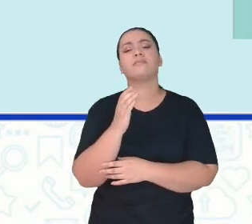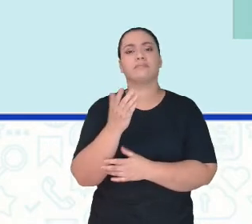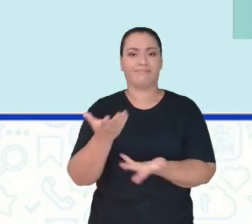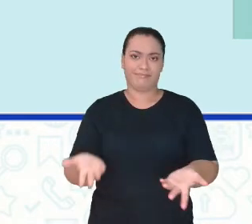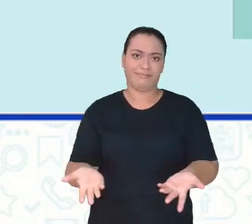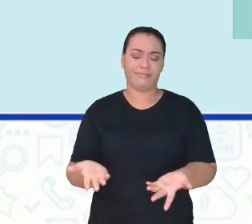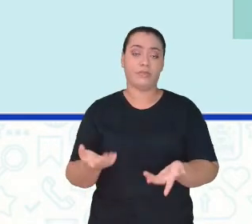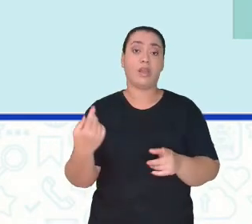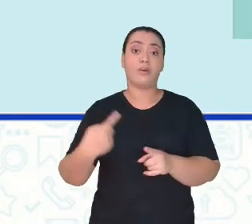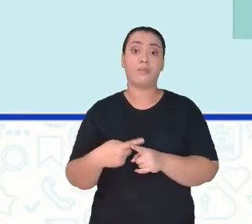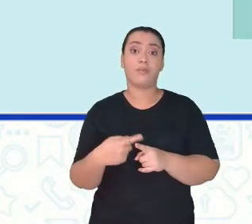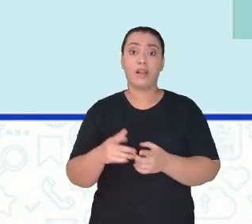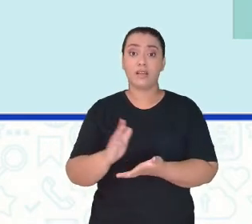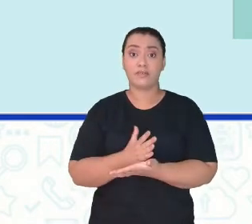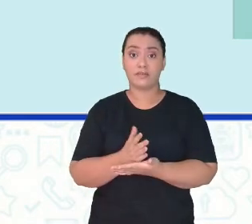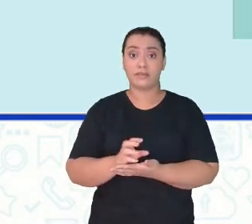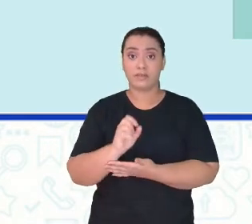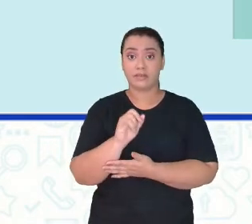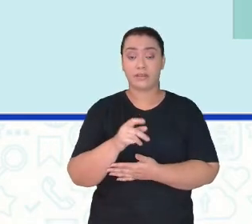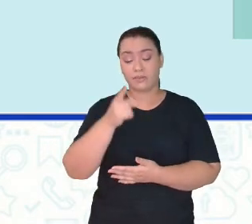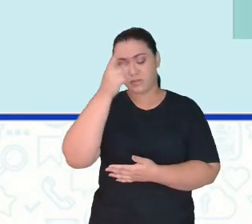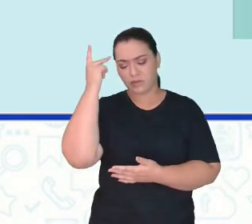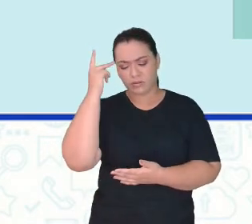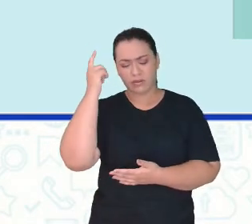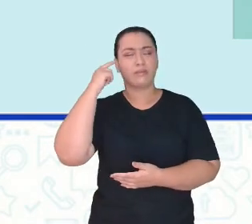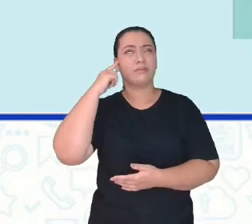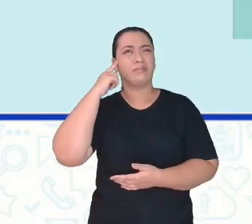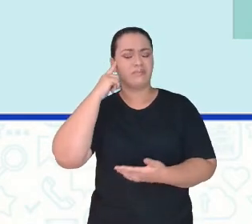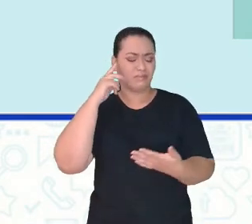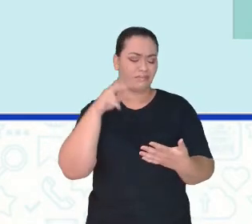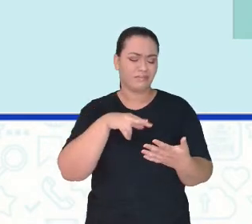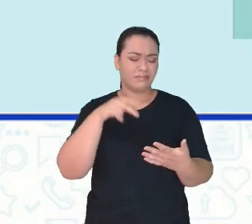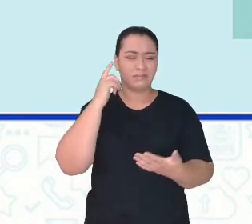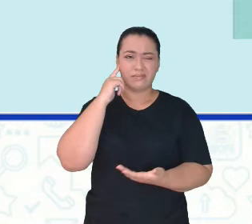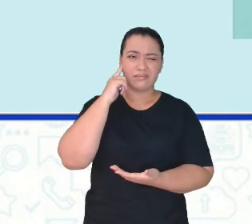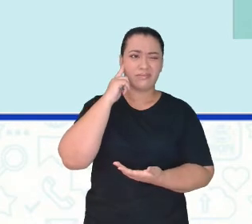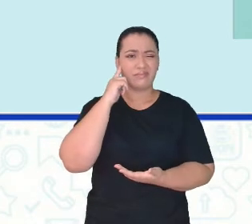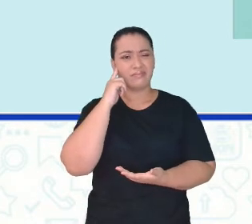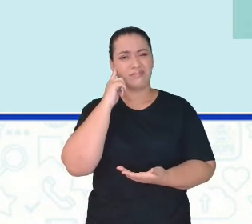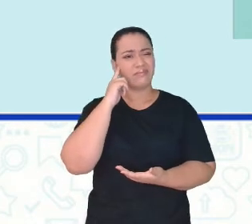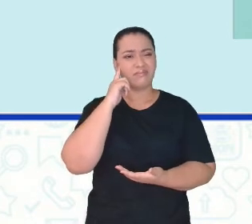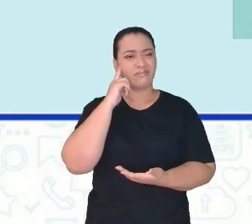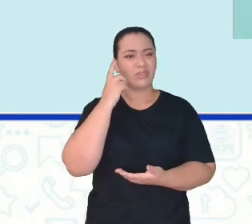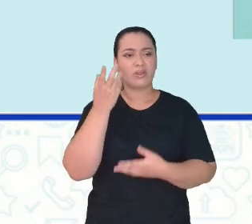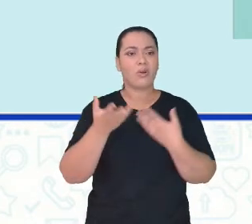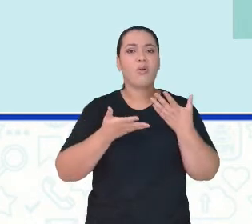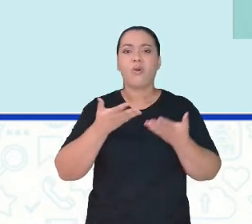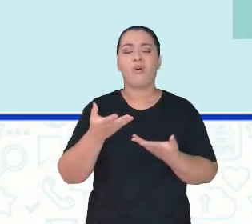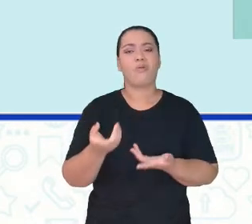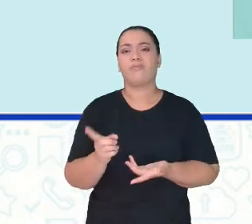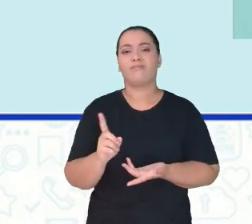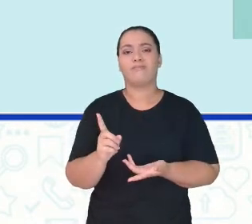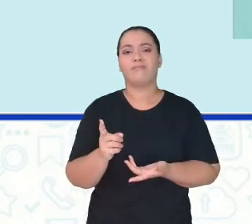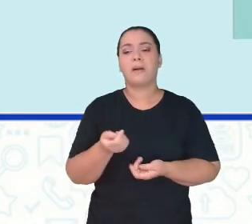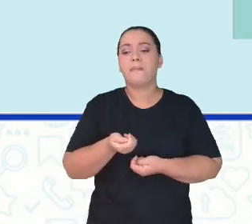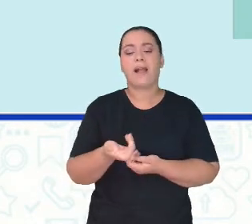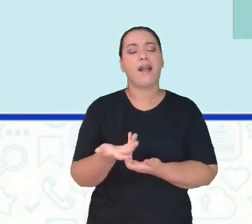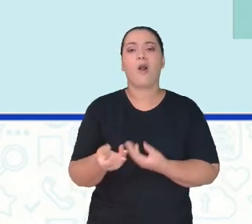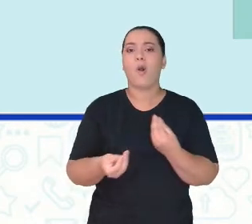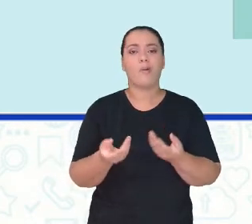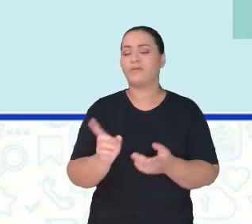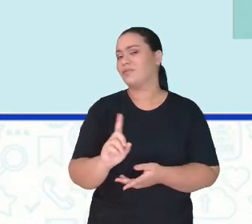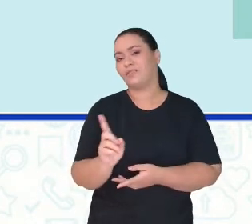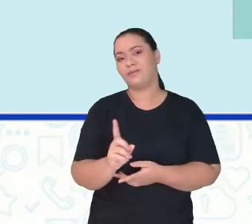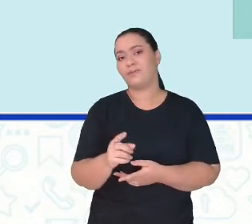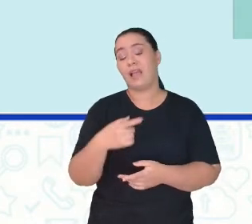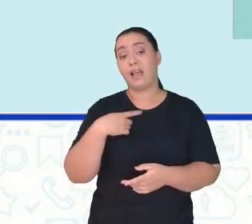convencimento. Porque, às vezes, se a pessoa que está lendo pensa muito, assim, ela não se convence rapidamente. E aí, o objetivo do marketing, ele